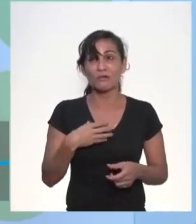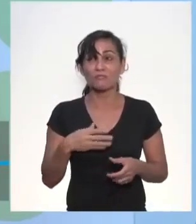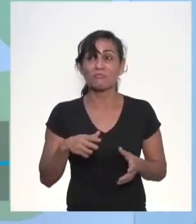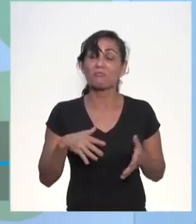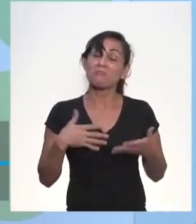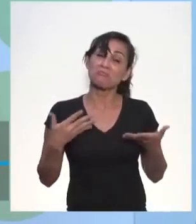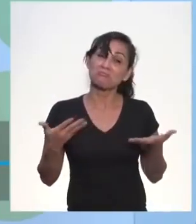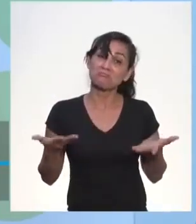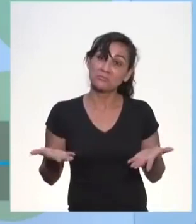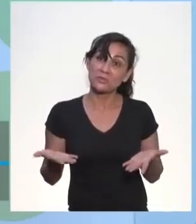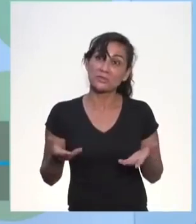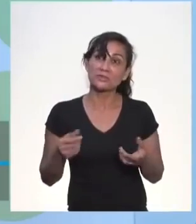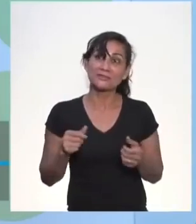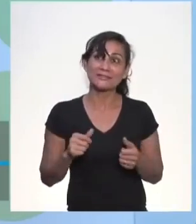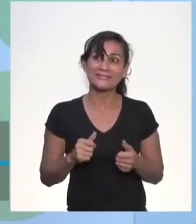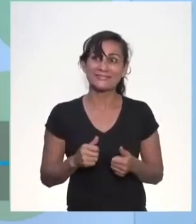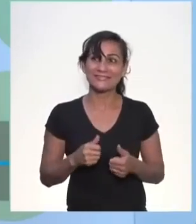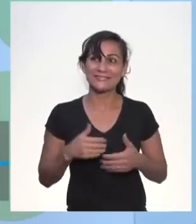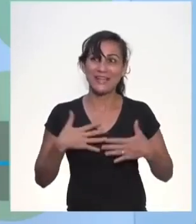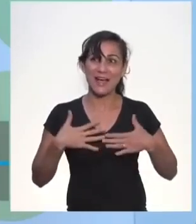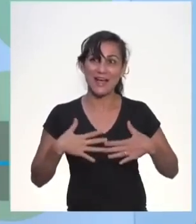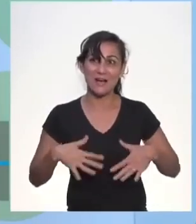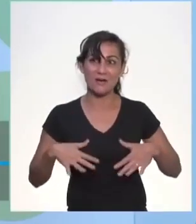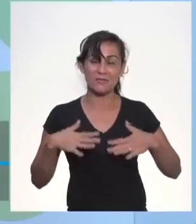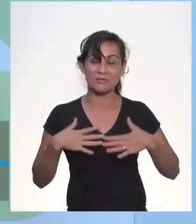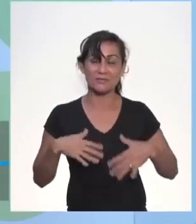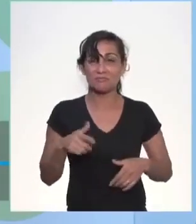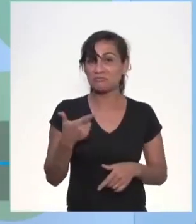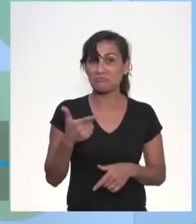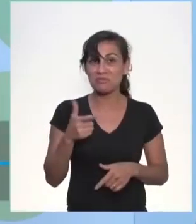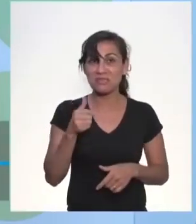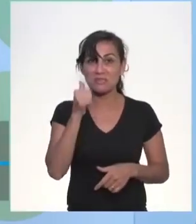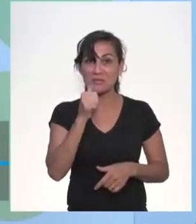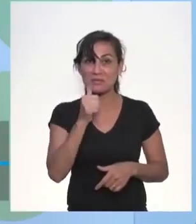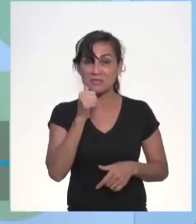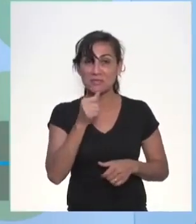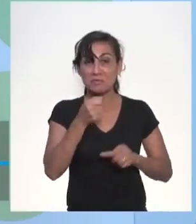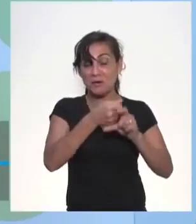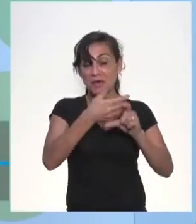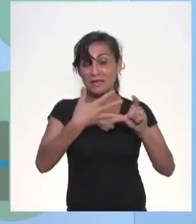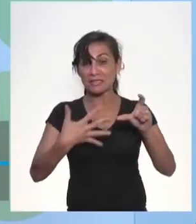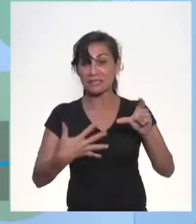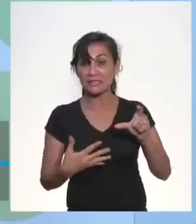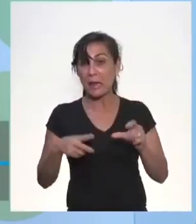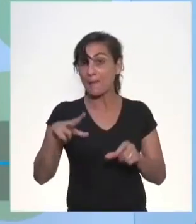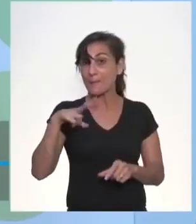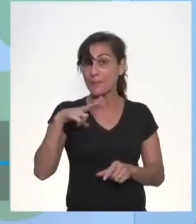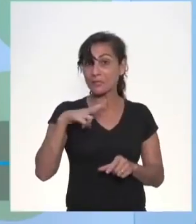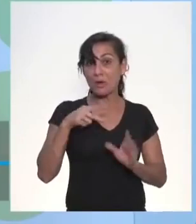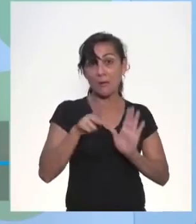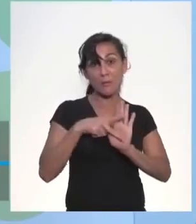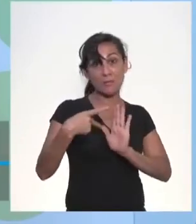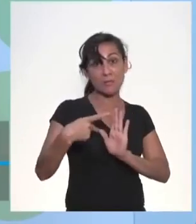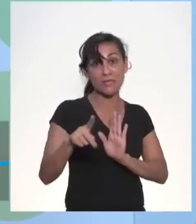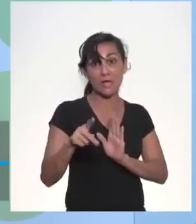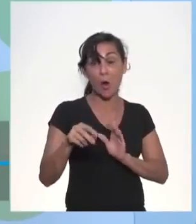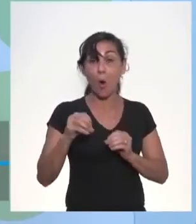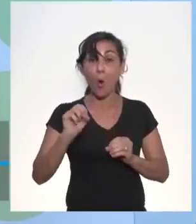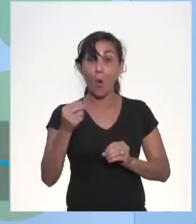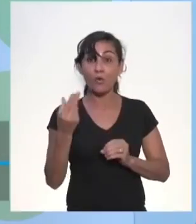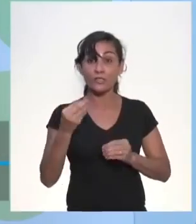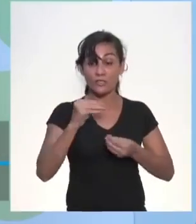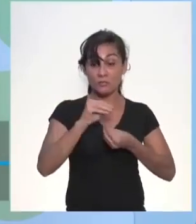discreta, e aí a gente pode colocar aqui que talvez não exista essa mulher, né? Seja uma característica particular, mas que esteja misturada com